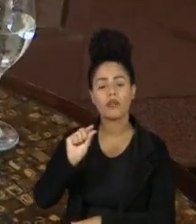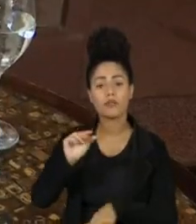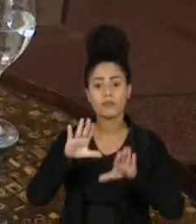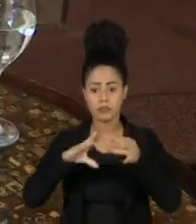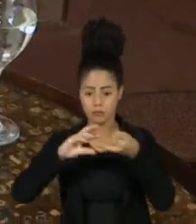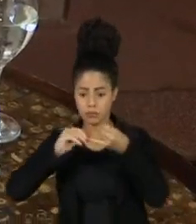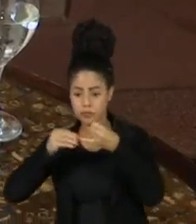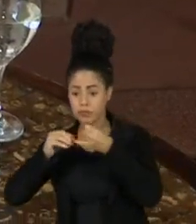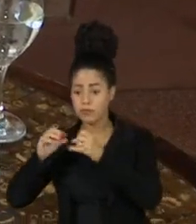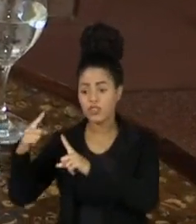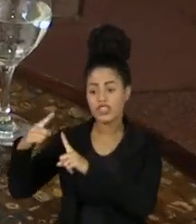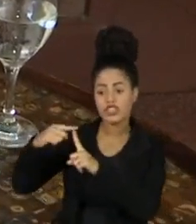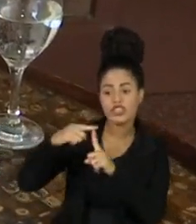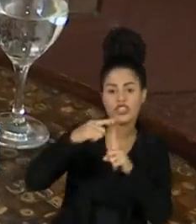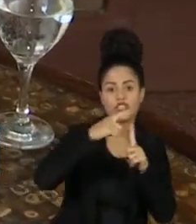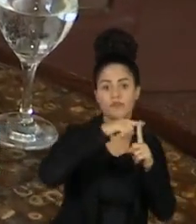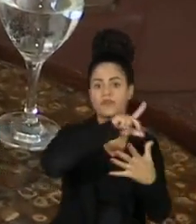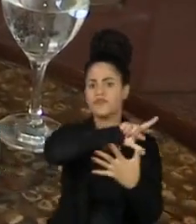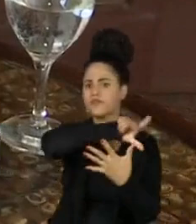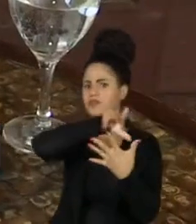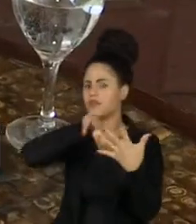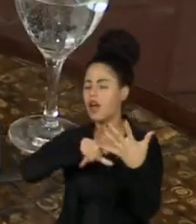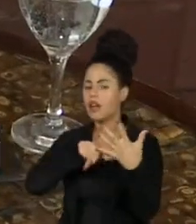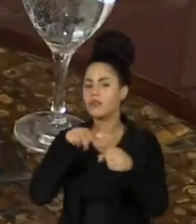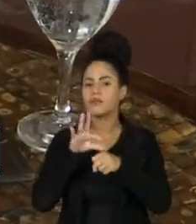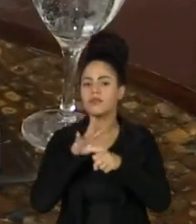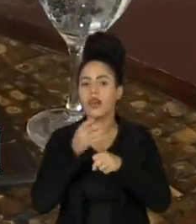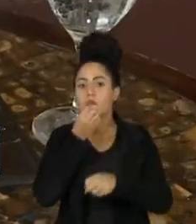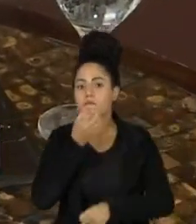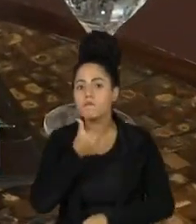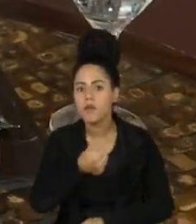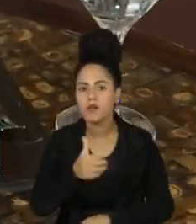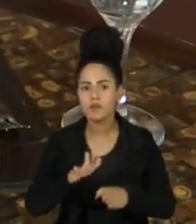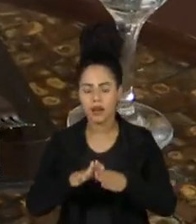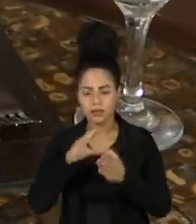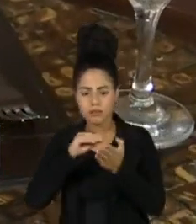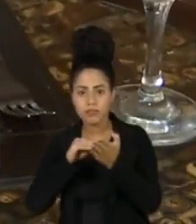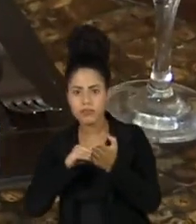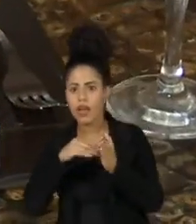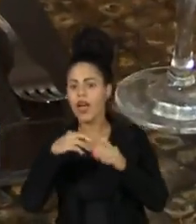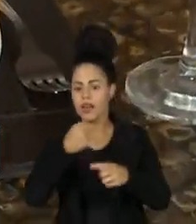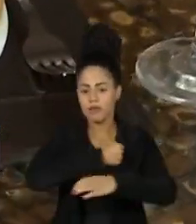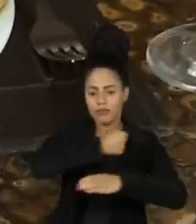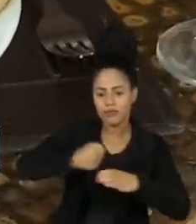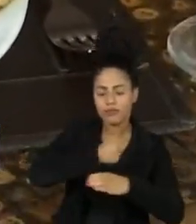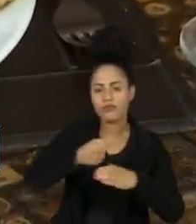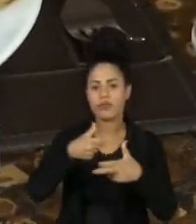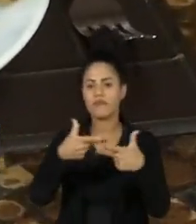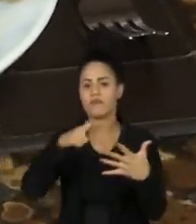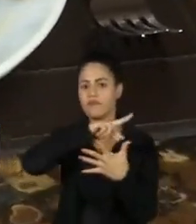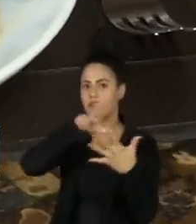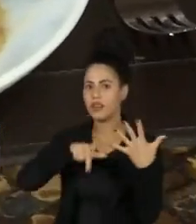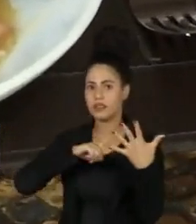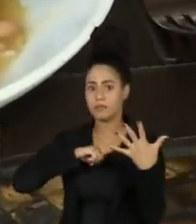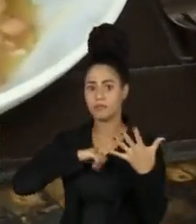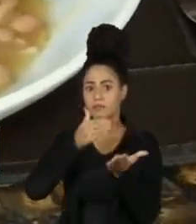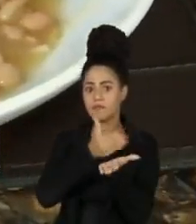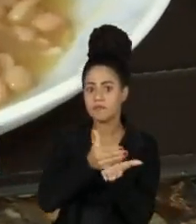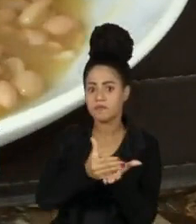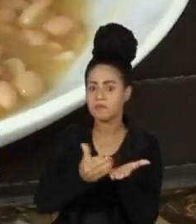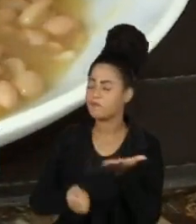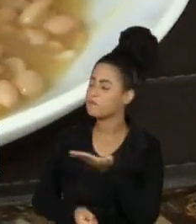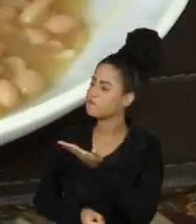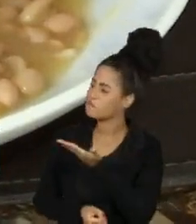são indicados para uma dieta saudável. E não faltam receitas para garantir a variedade no prato. A começar